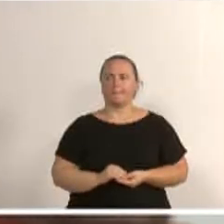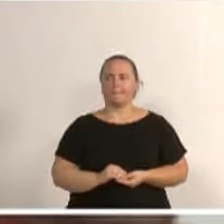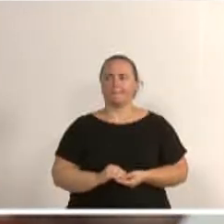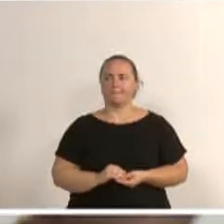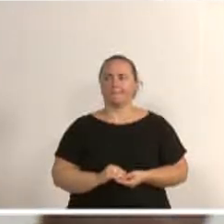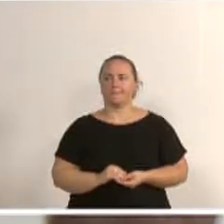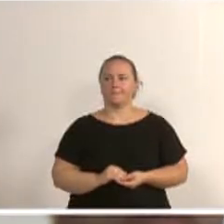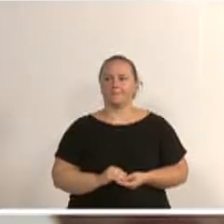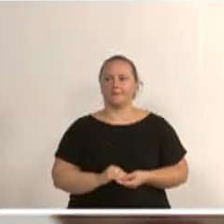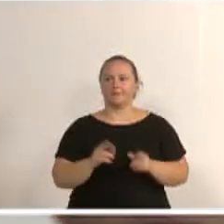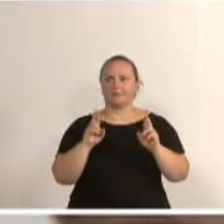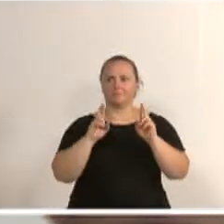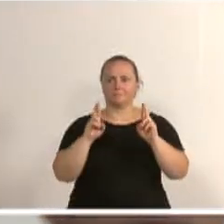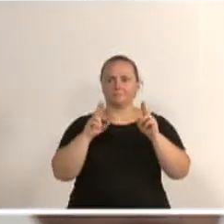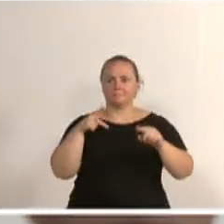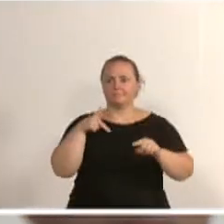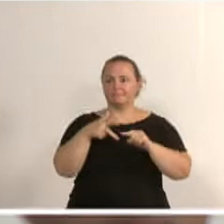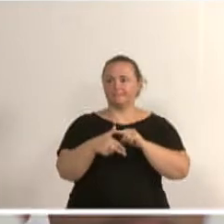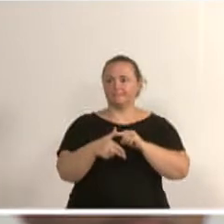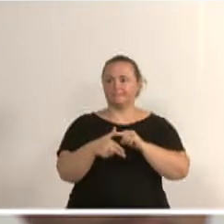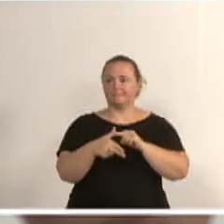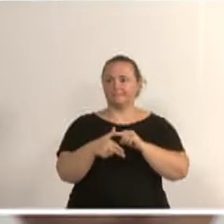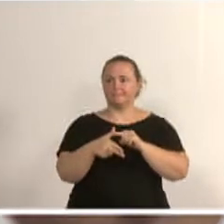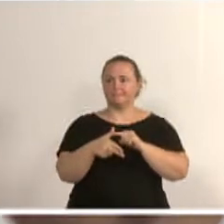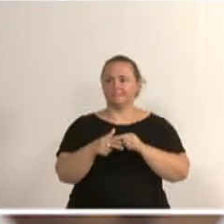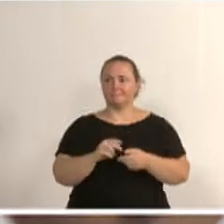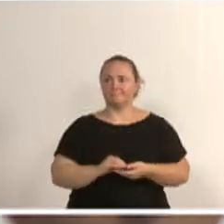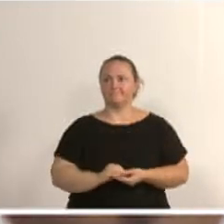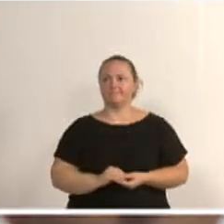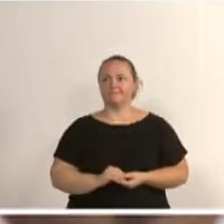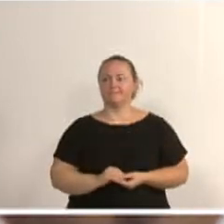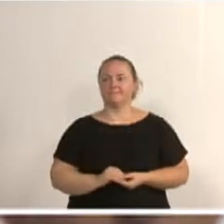Espero que eu não seja cortada também, né? Que não me corte.